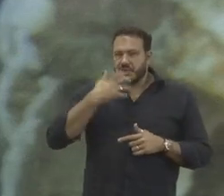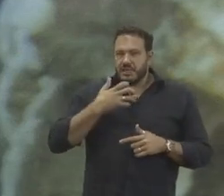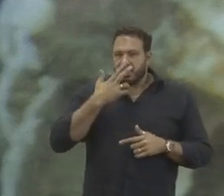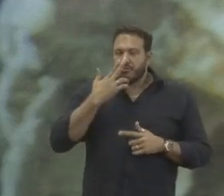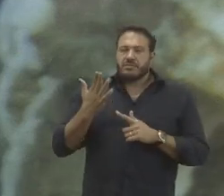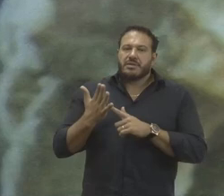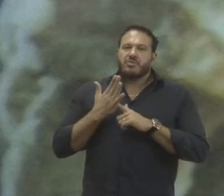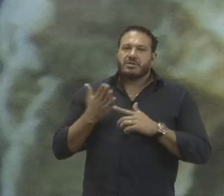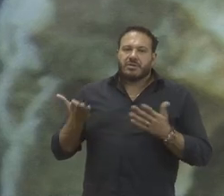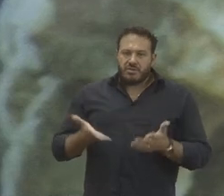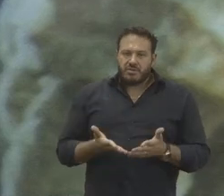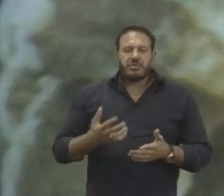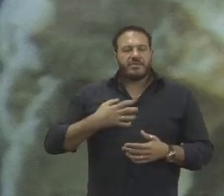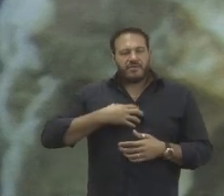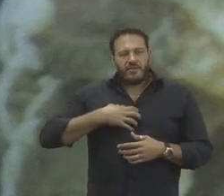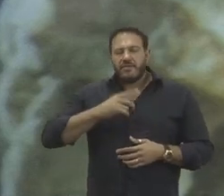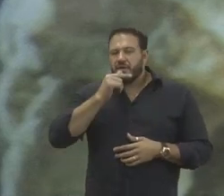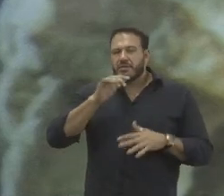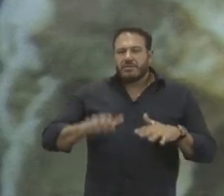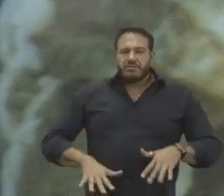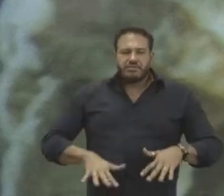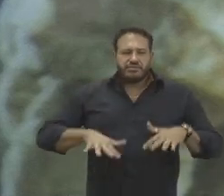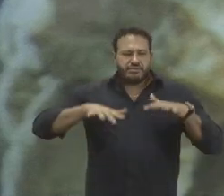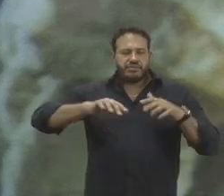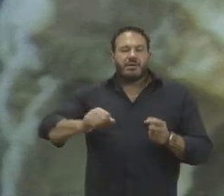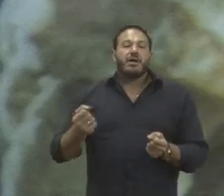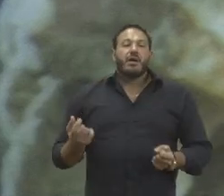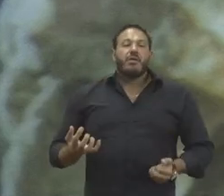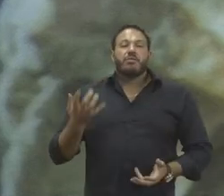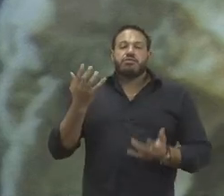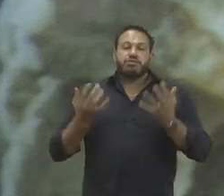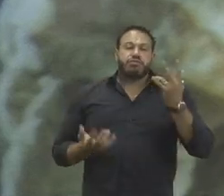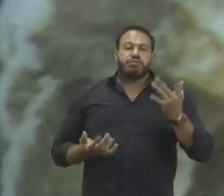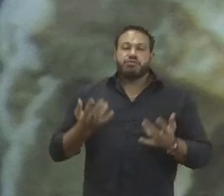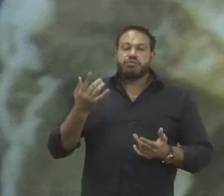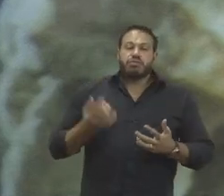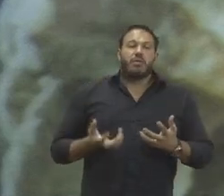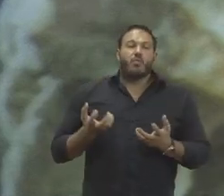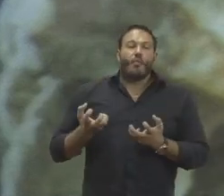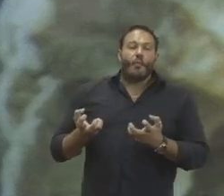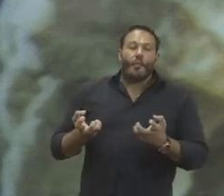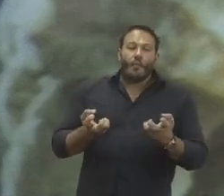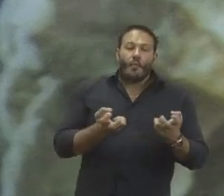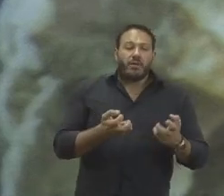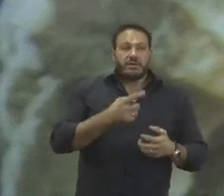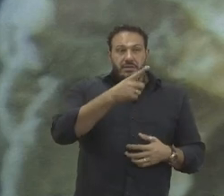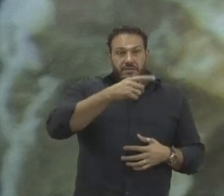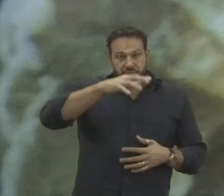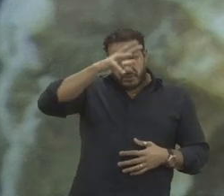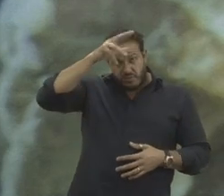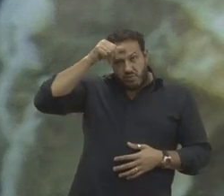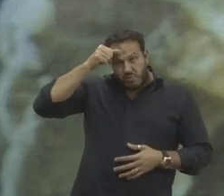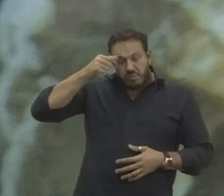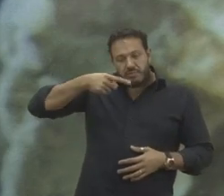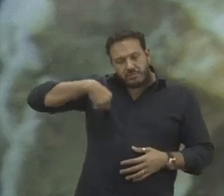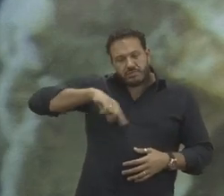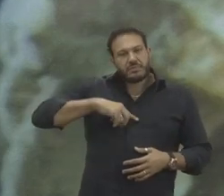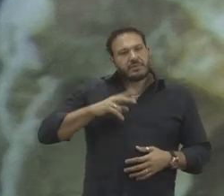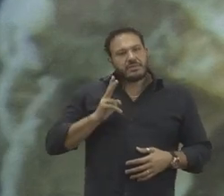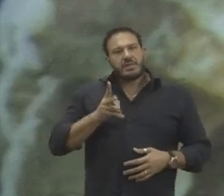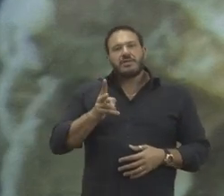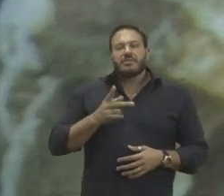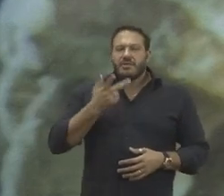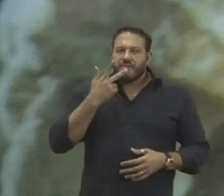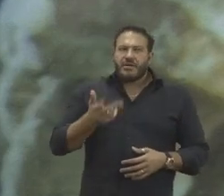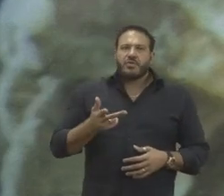né em forma de enchente em forma de fumaça em forma de seca na na na Amazônia né É um lugar que a gente sempre eh pensou